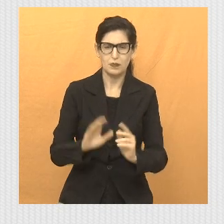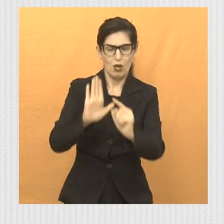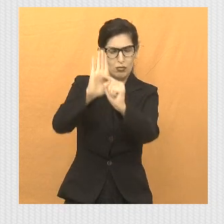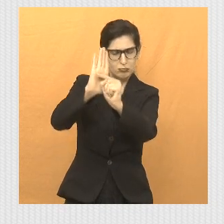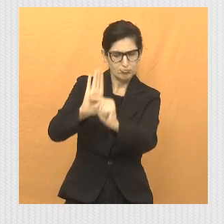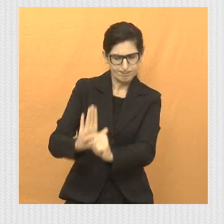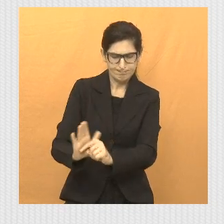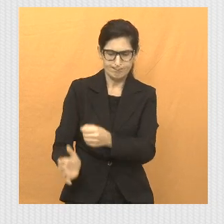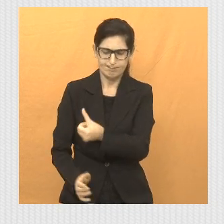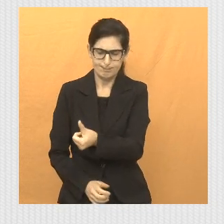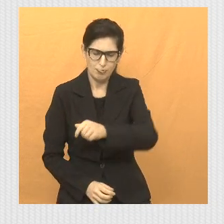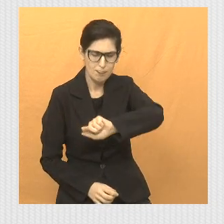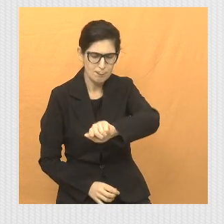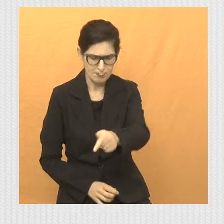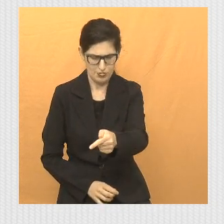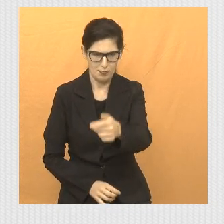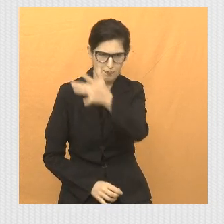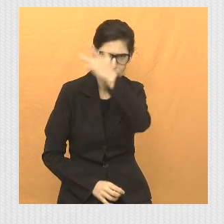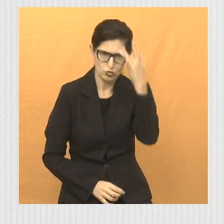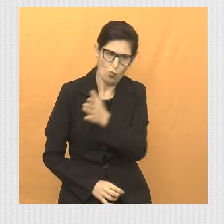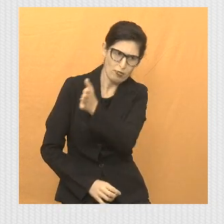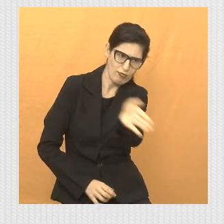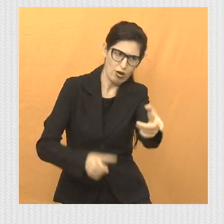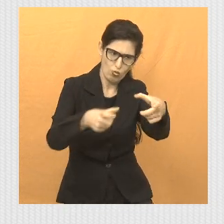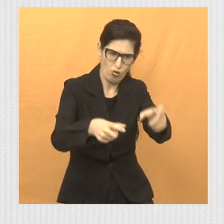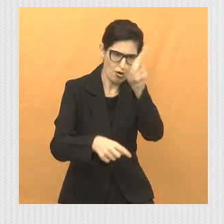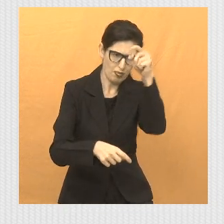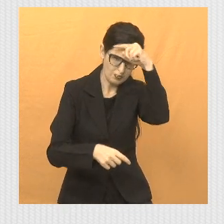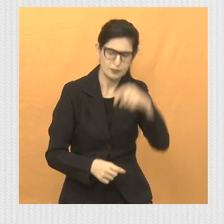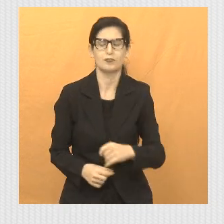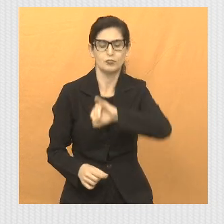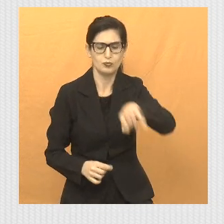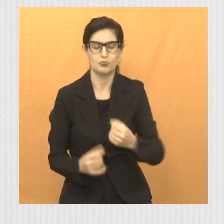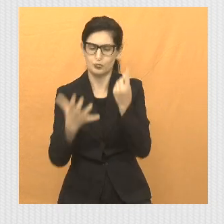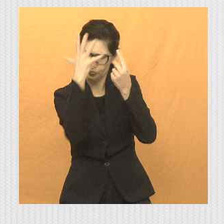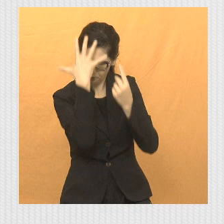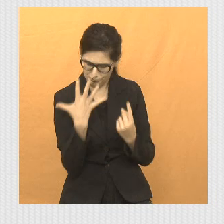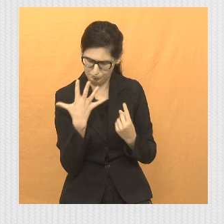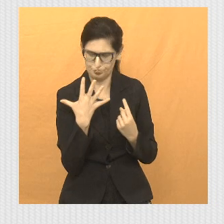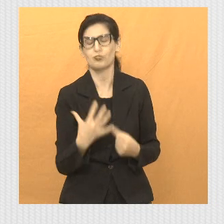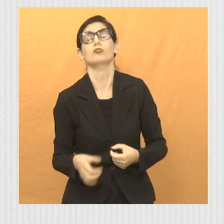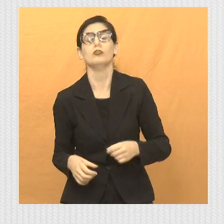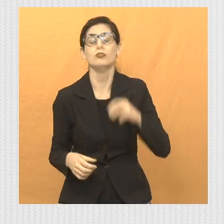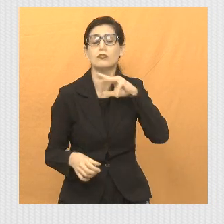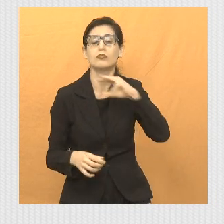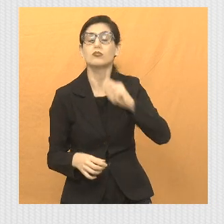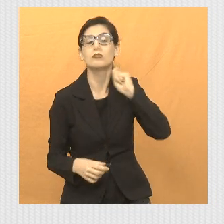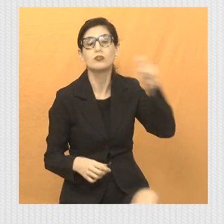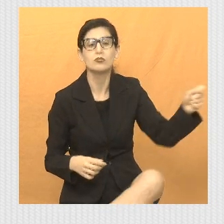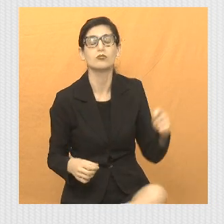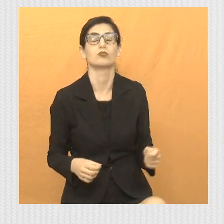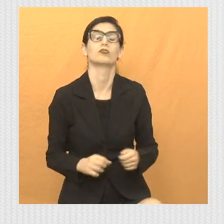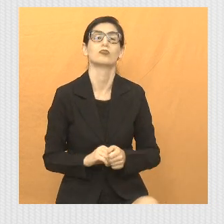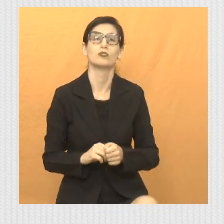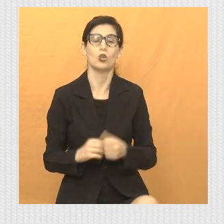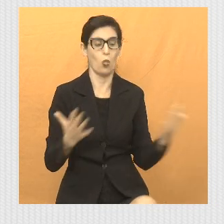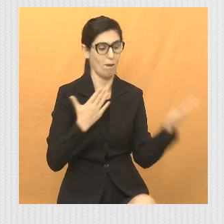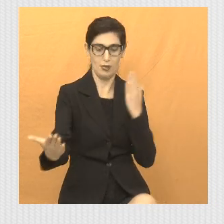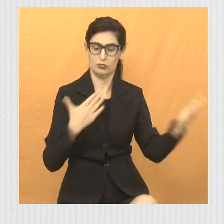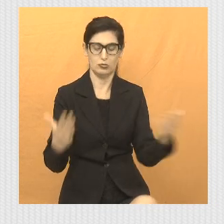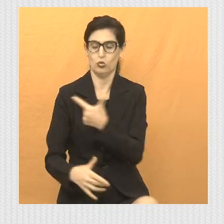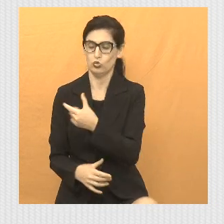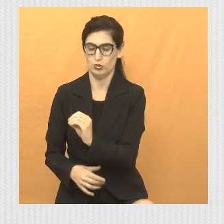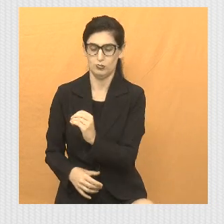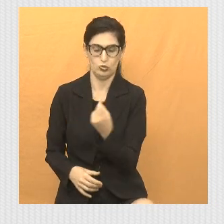de 6.000 consultas entre o primeiro quadrimestre de 2018 e o primeiro quadrimestre de